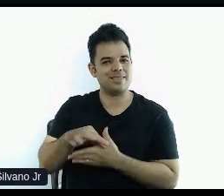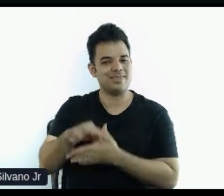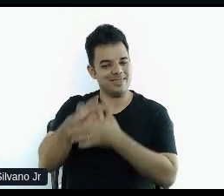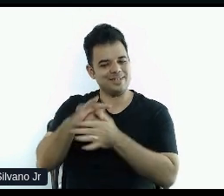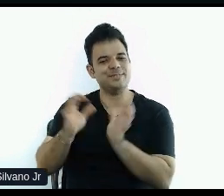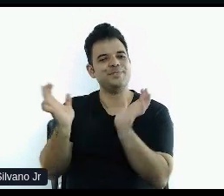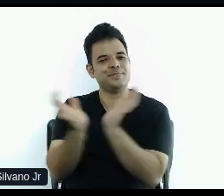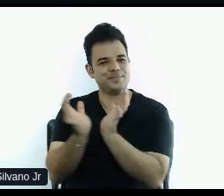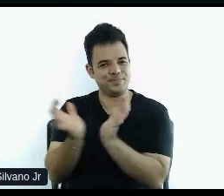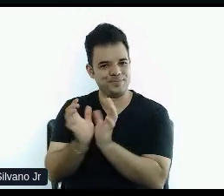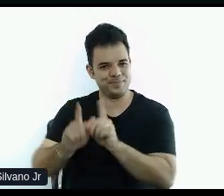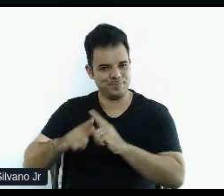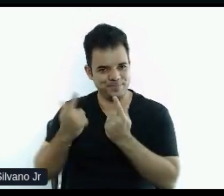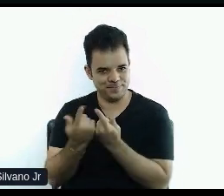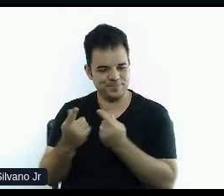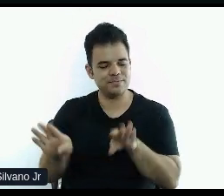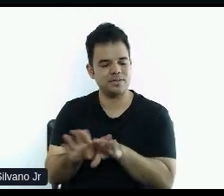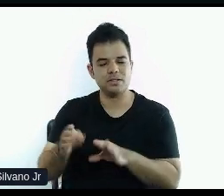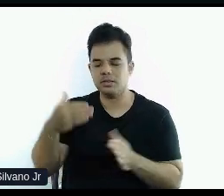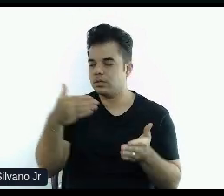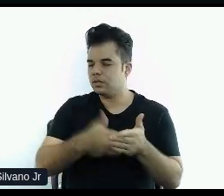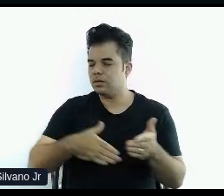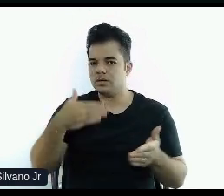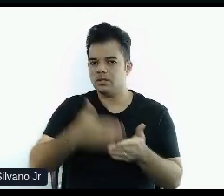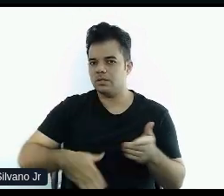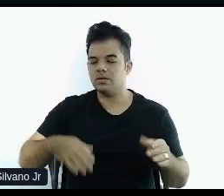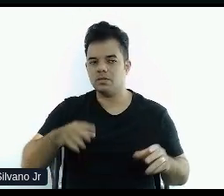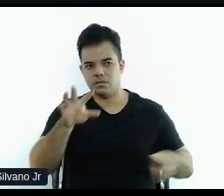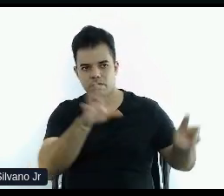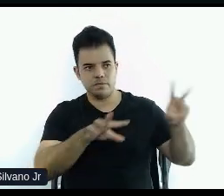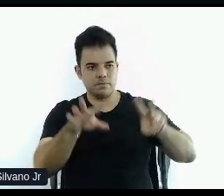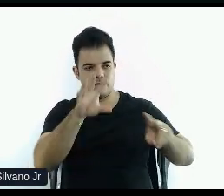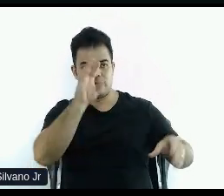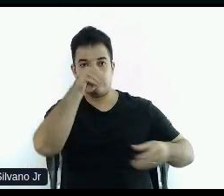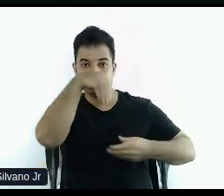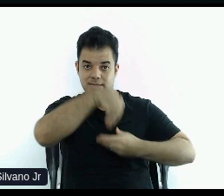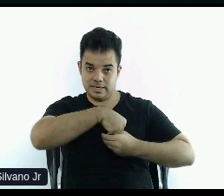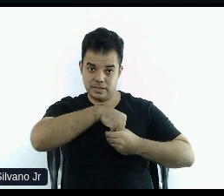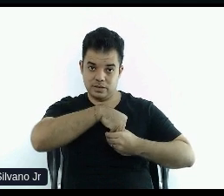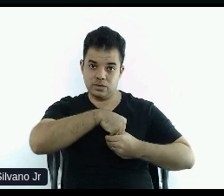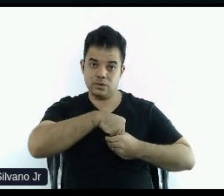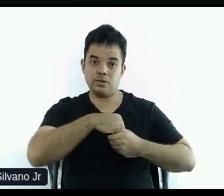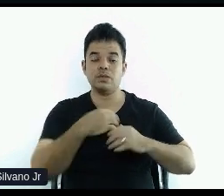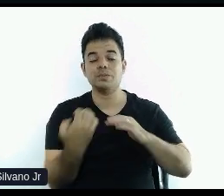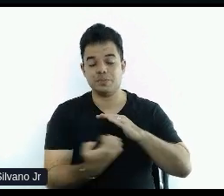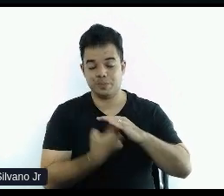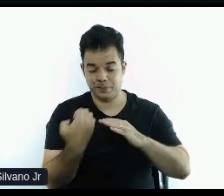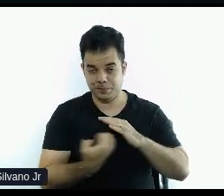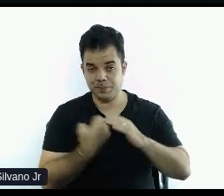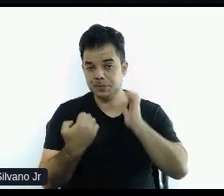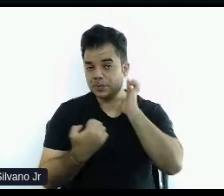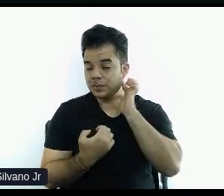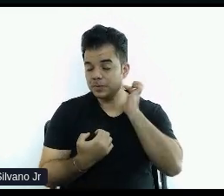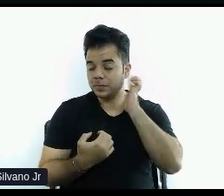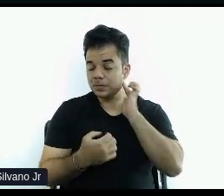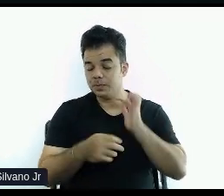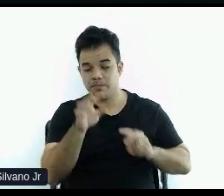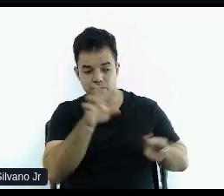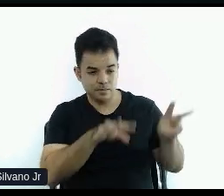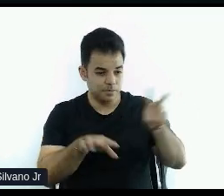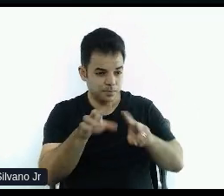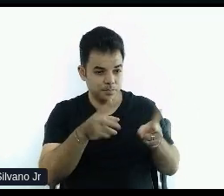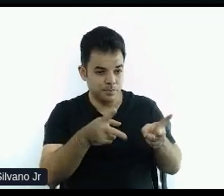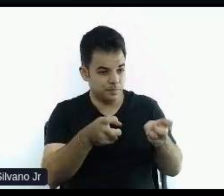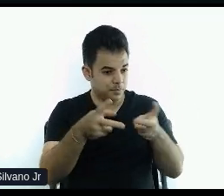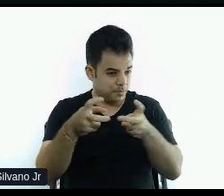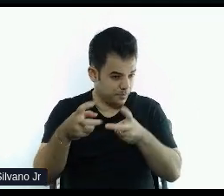a gente tinha um desafio muito grande de olhar para aplicações internas dentro da TOTOX, olhar para aplicações